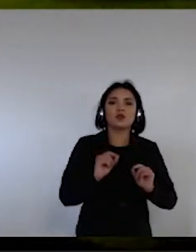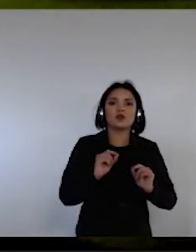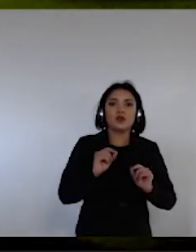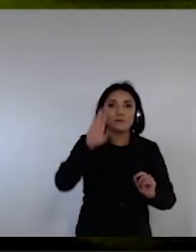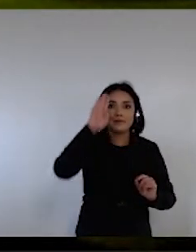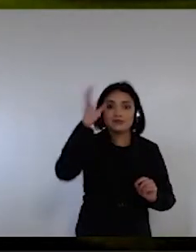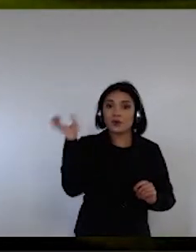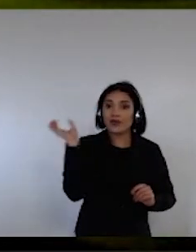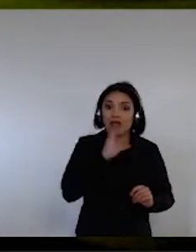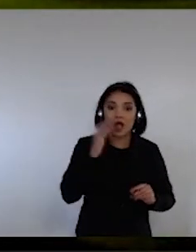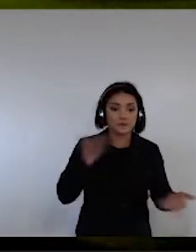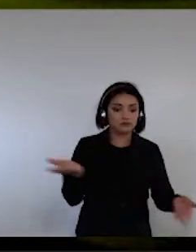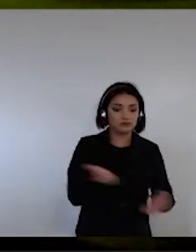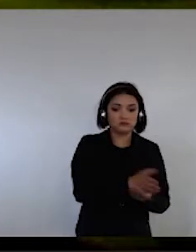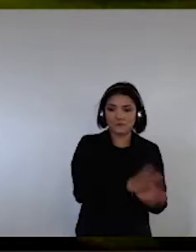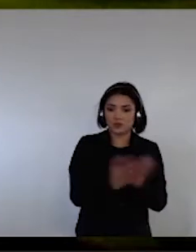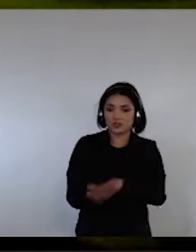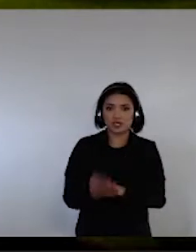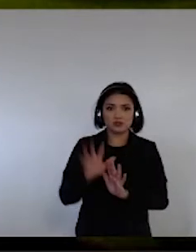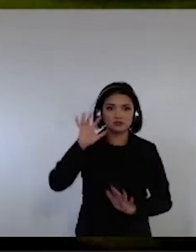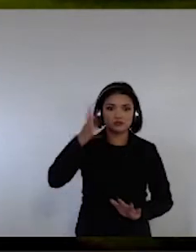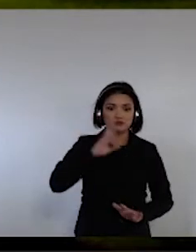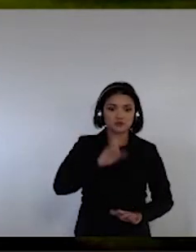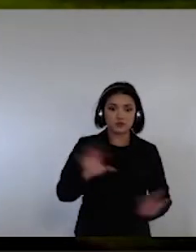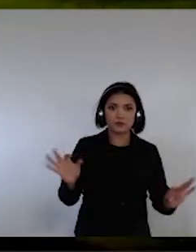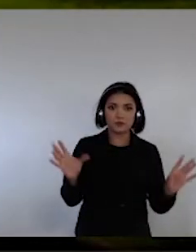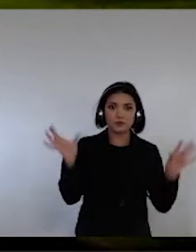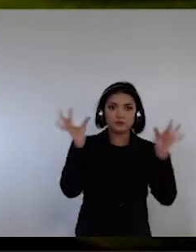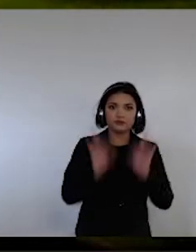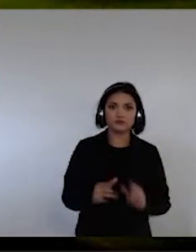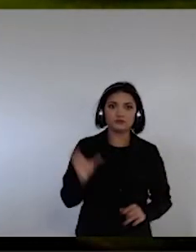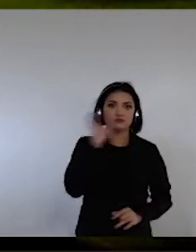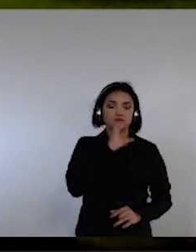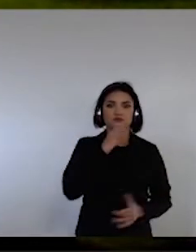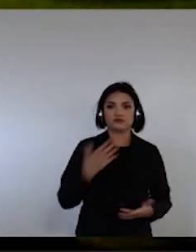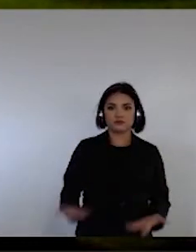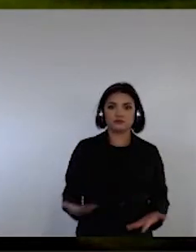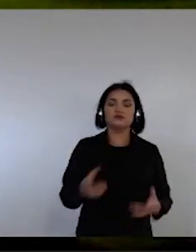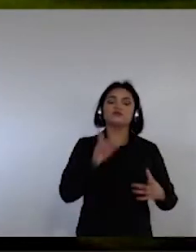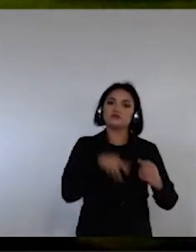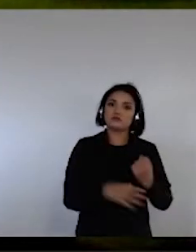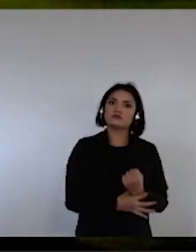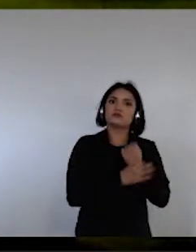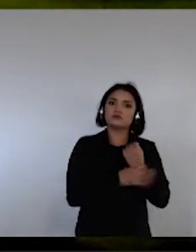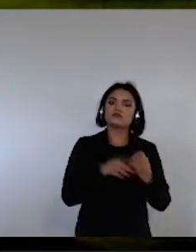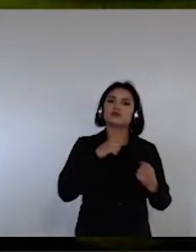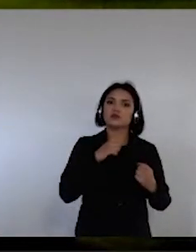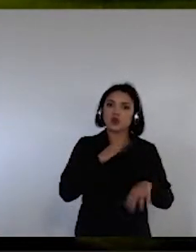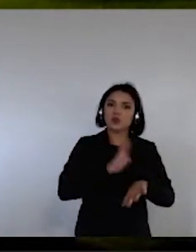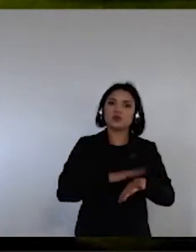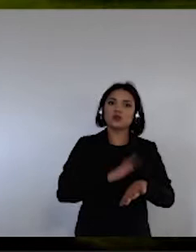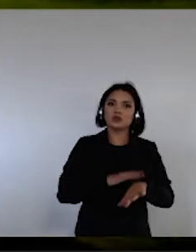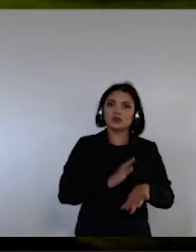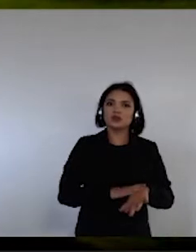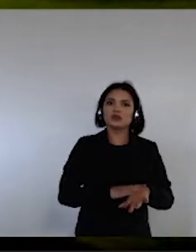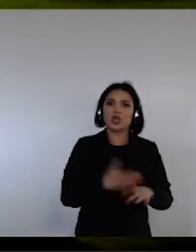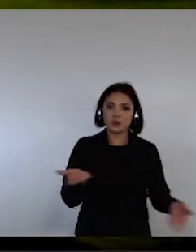a exceção de que determinados julgamentos expressamente previstos no Código de Processo